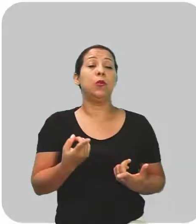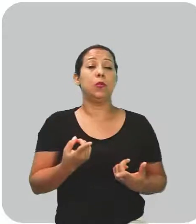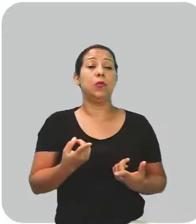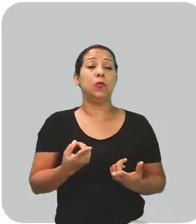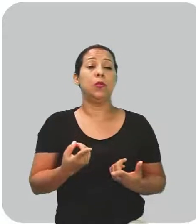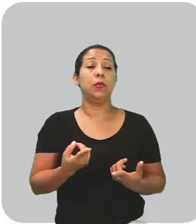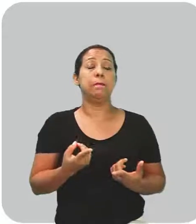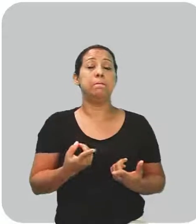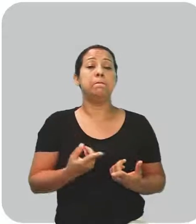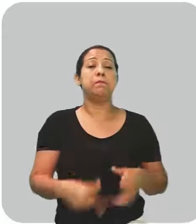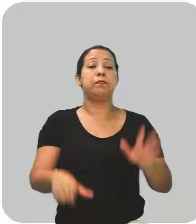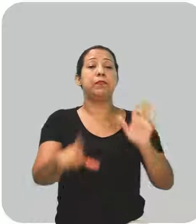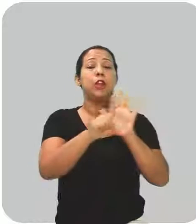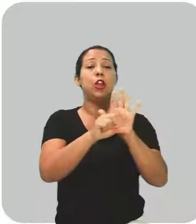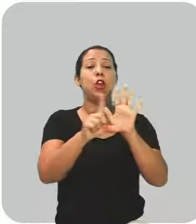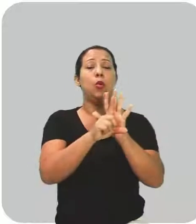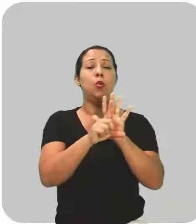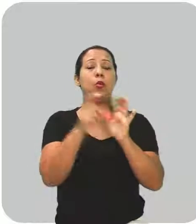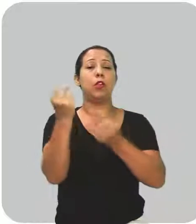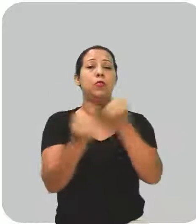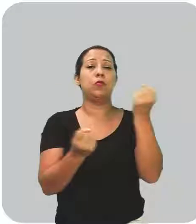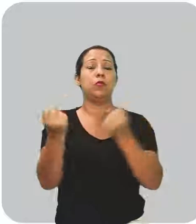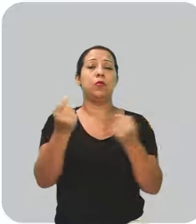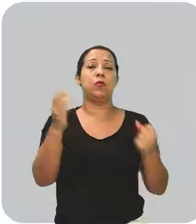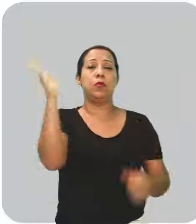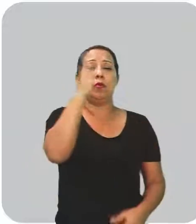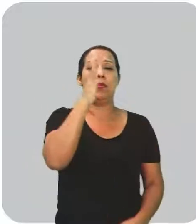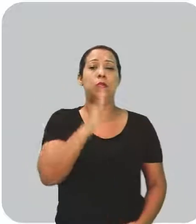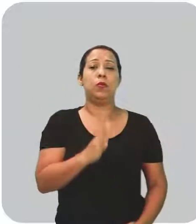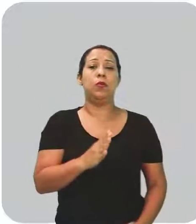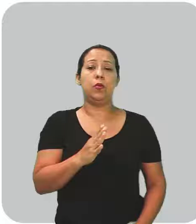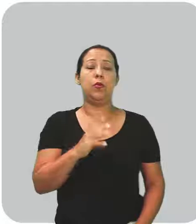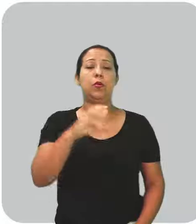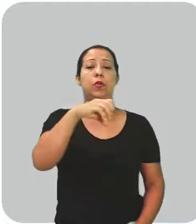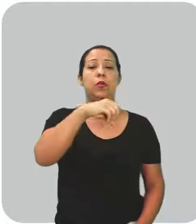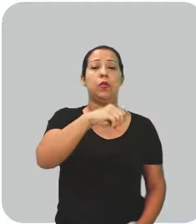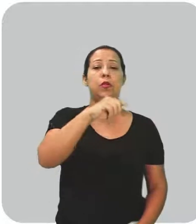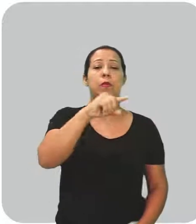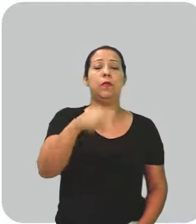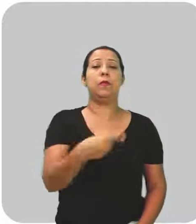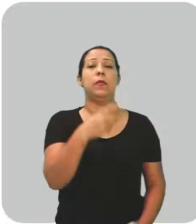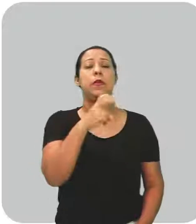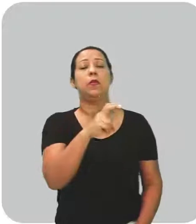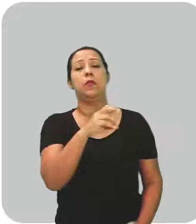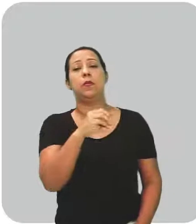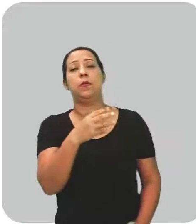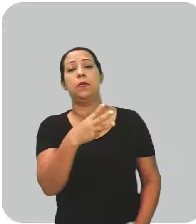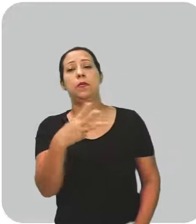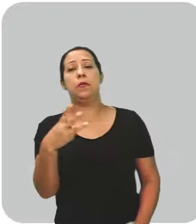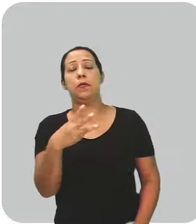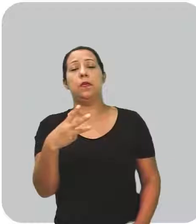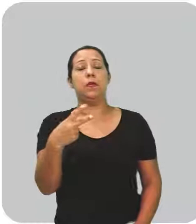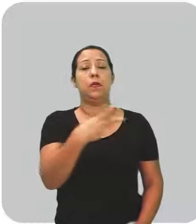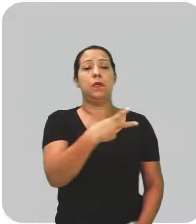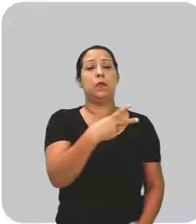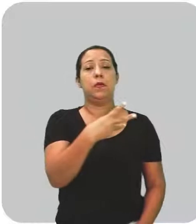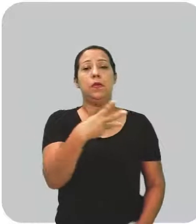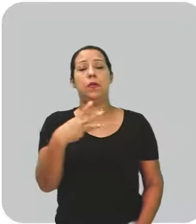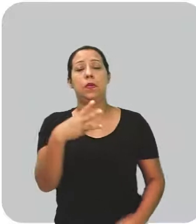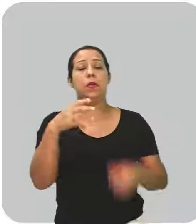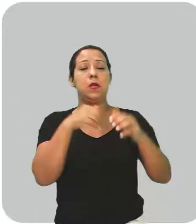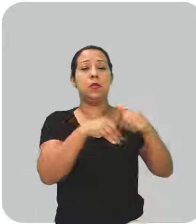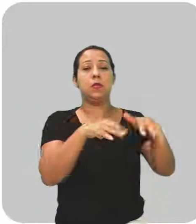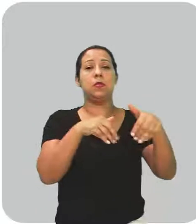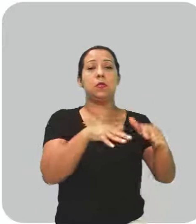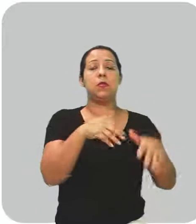O Código de Trânsito Brasileiro, a Lei número 9.503, de 23 de setembro de